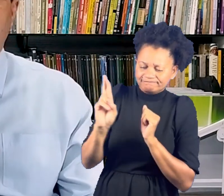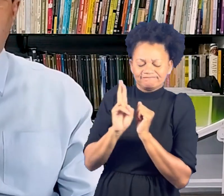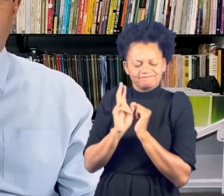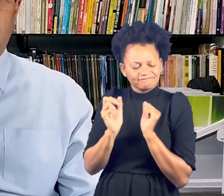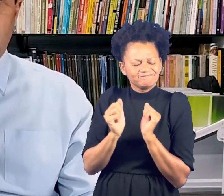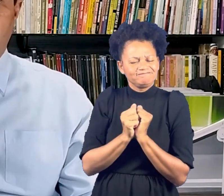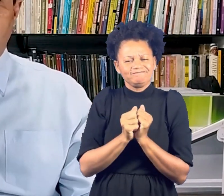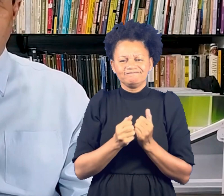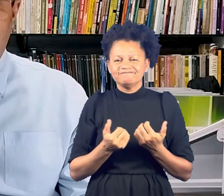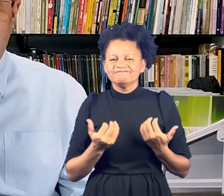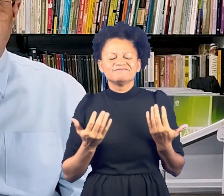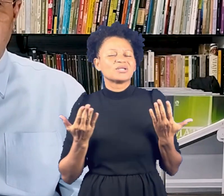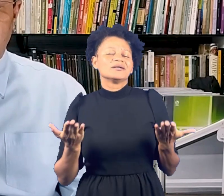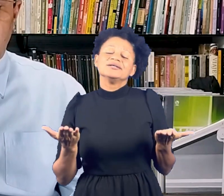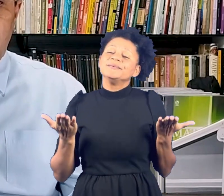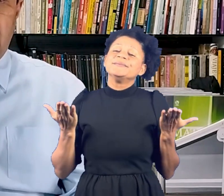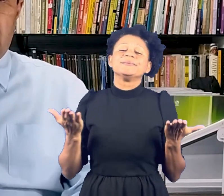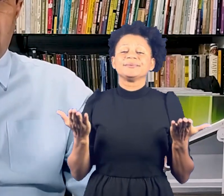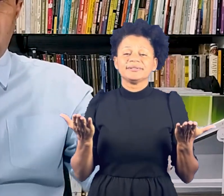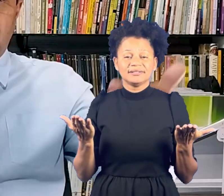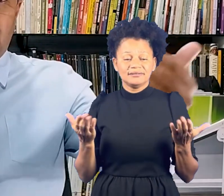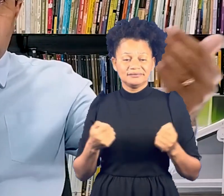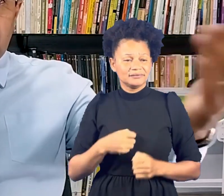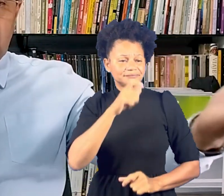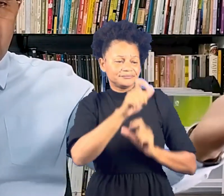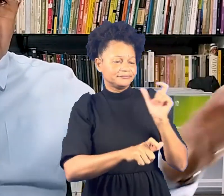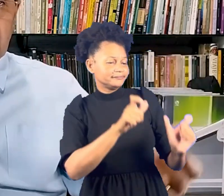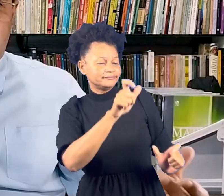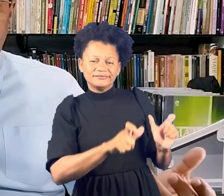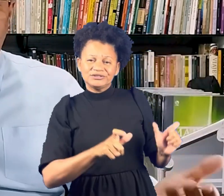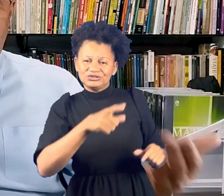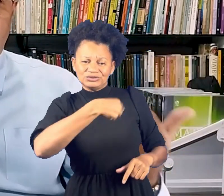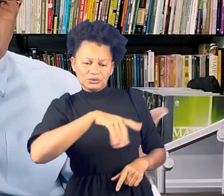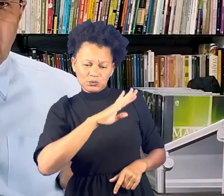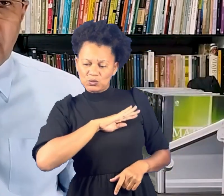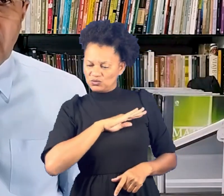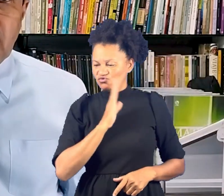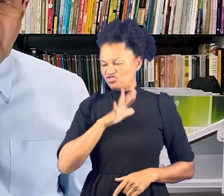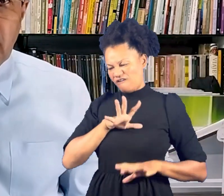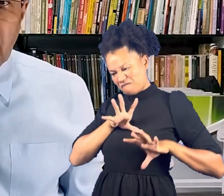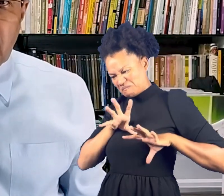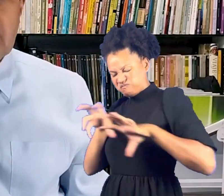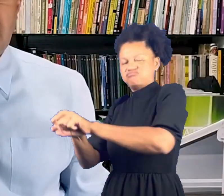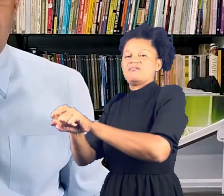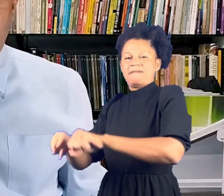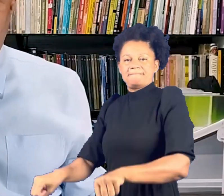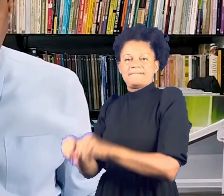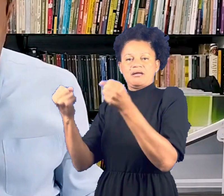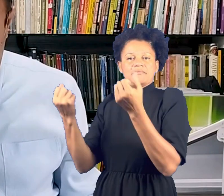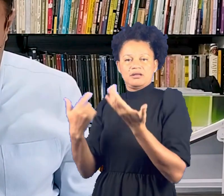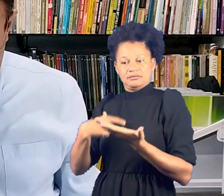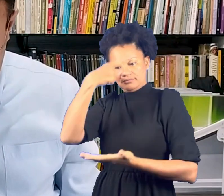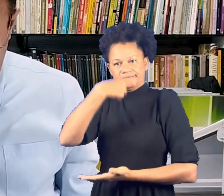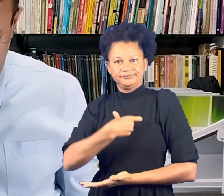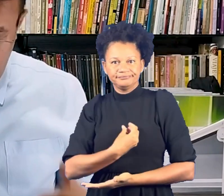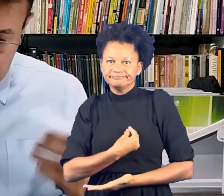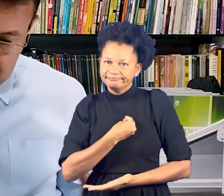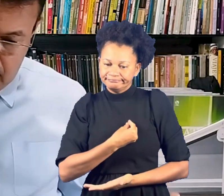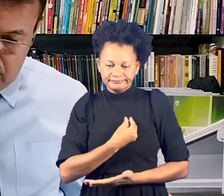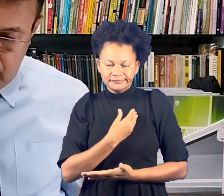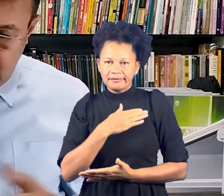Senhor que esteve ao nosso lado, então os nossos adversários já nos teriam engolidos